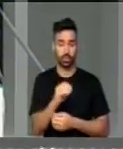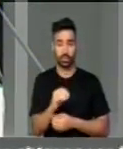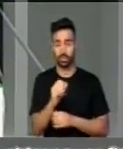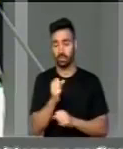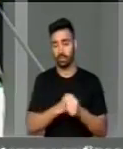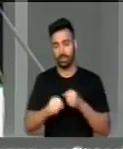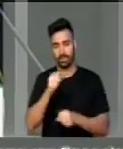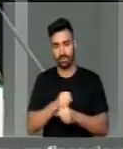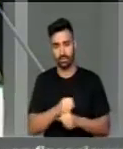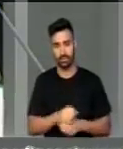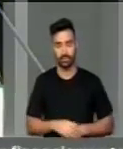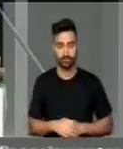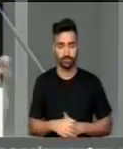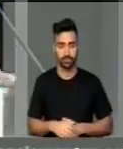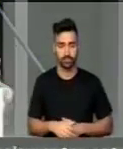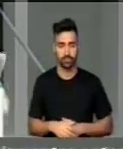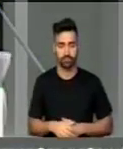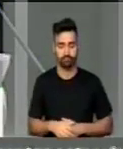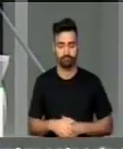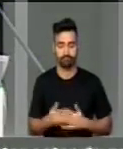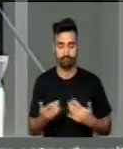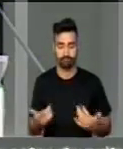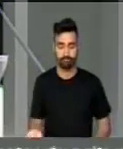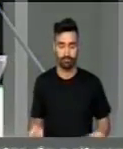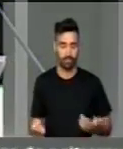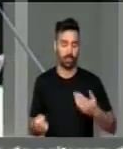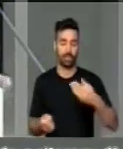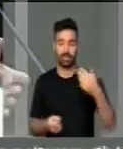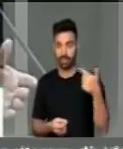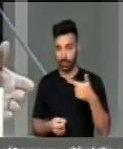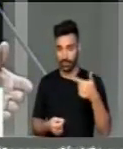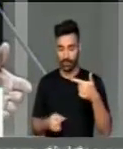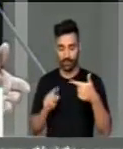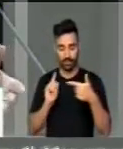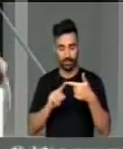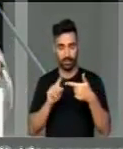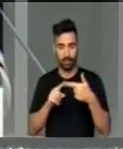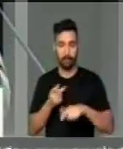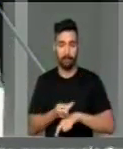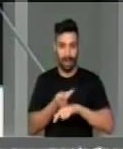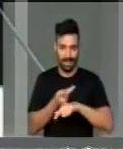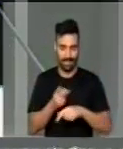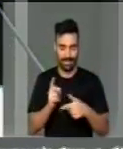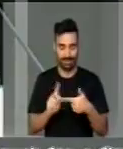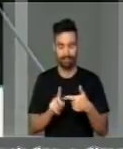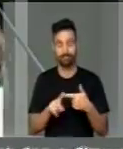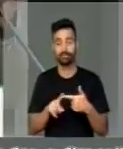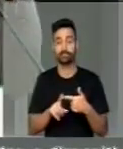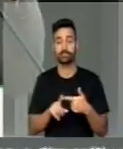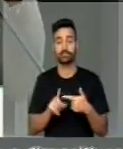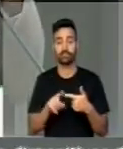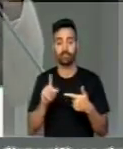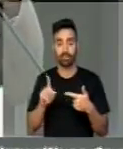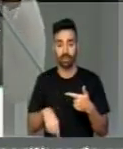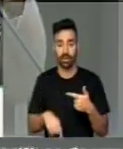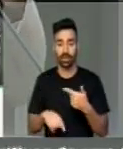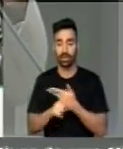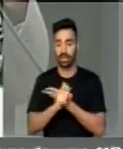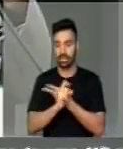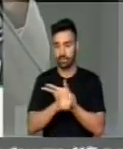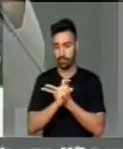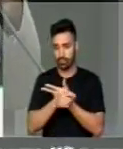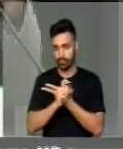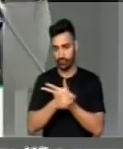passado. Na medalha de prata, não podemos deixar de colocar o executivo, o